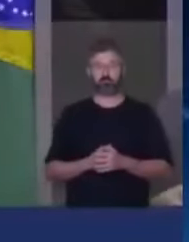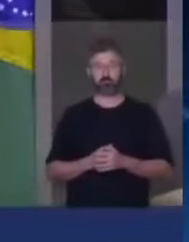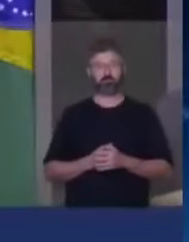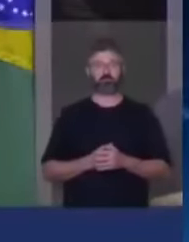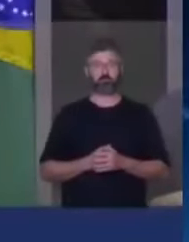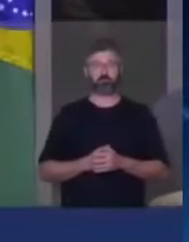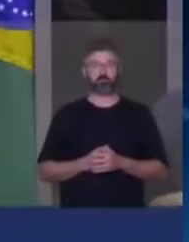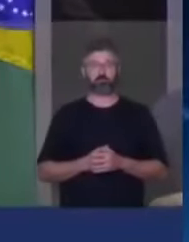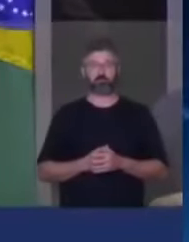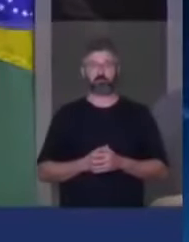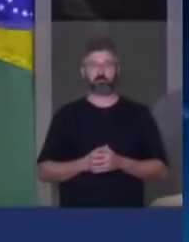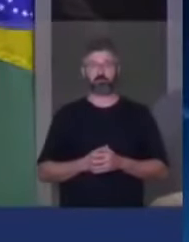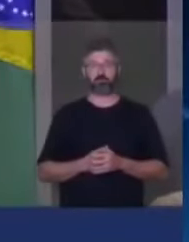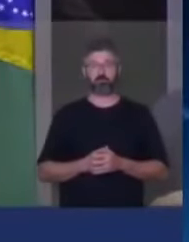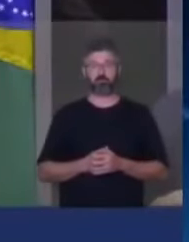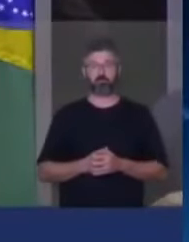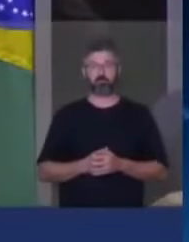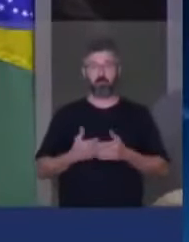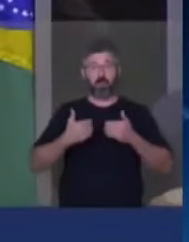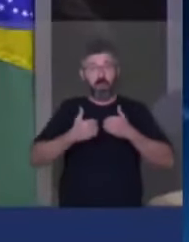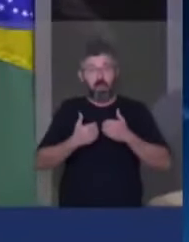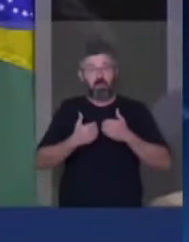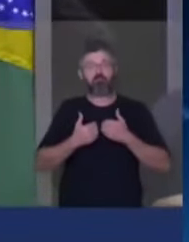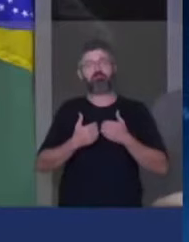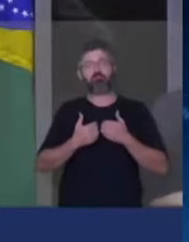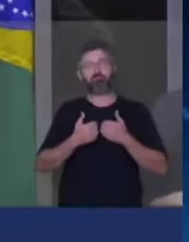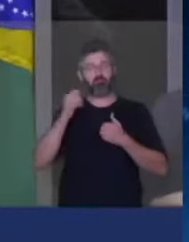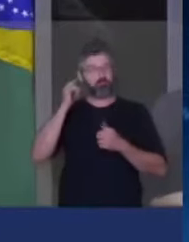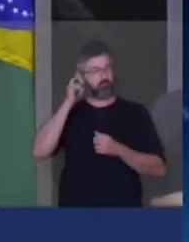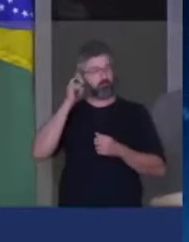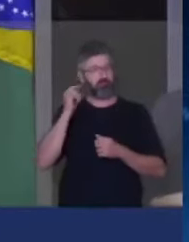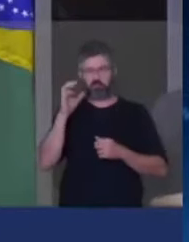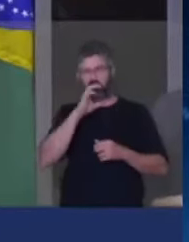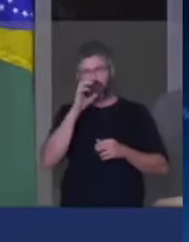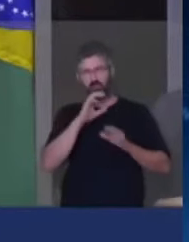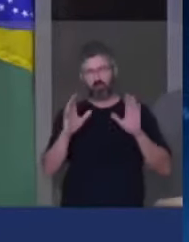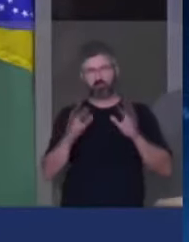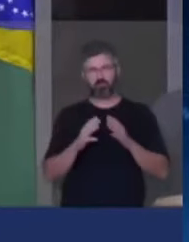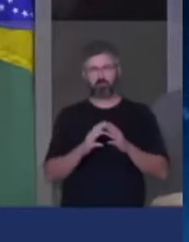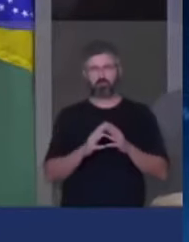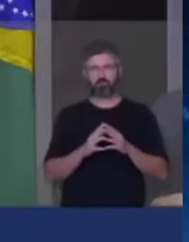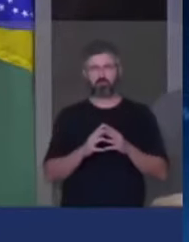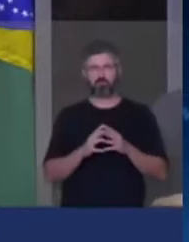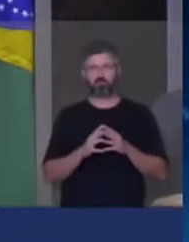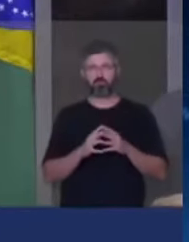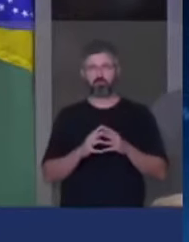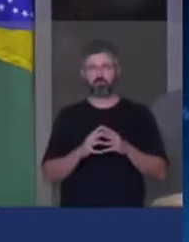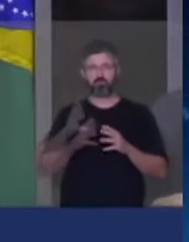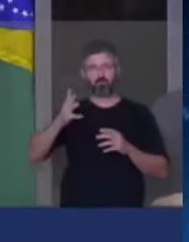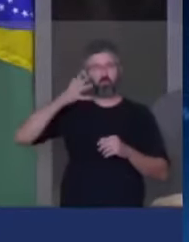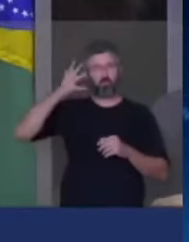figadal do PT, então tem muita oposição a ele dentro do PT. O PT da Bahia chiaria muito se o Elmar fosse o